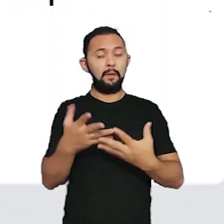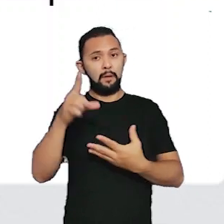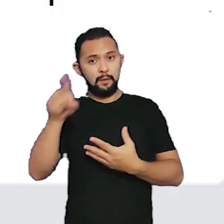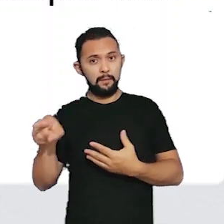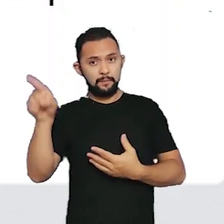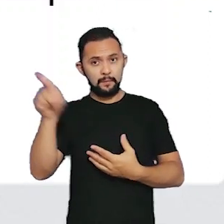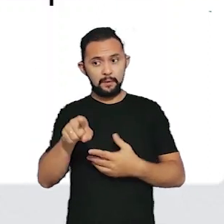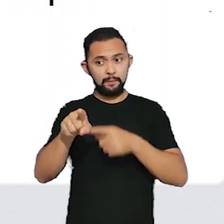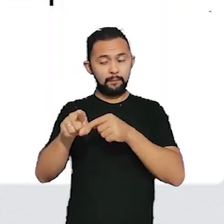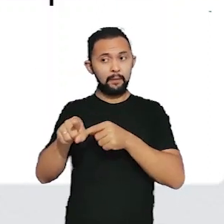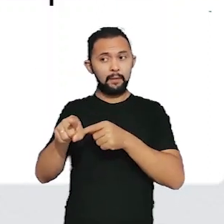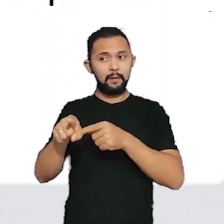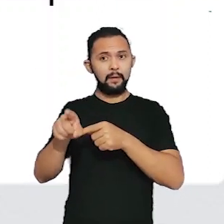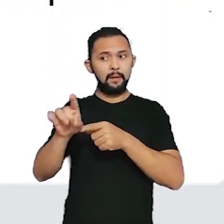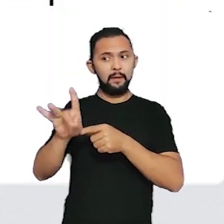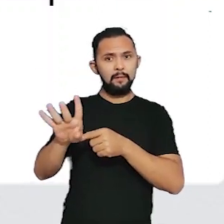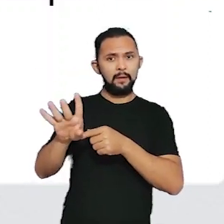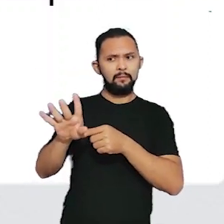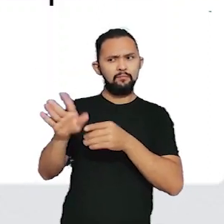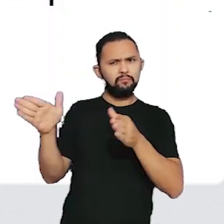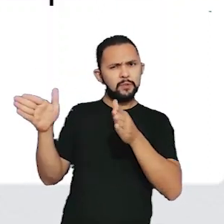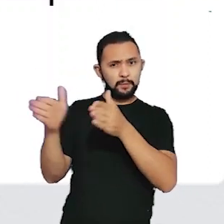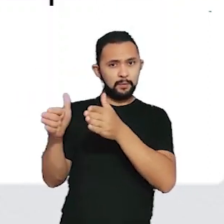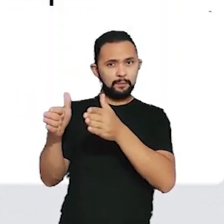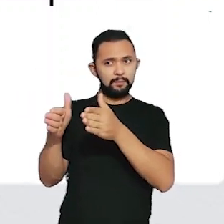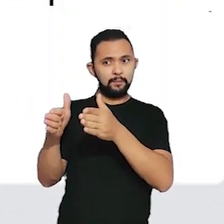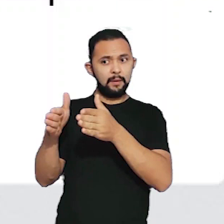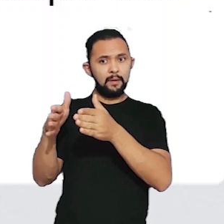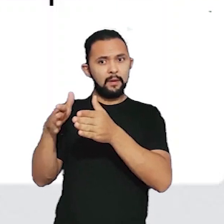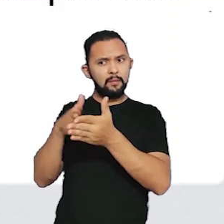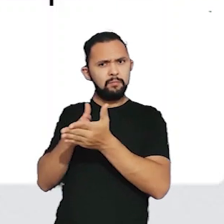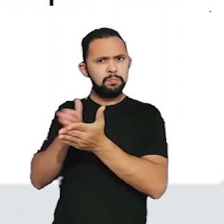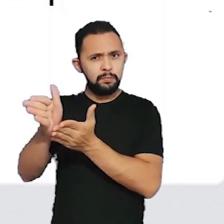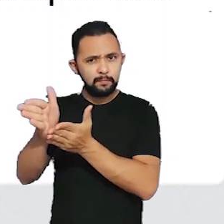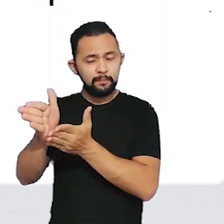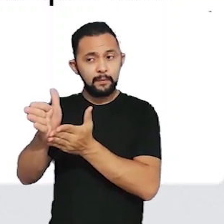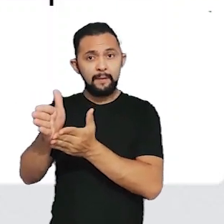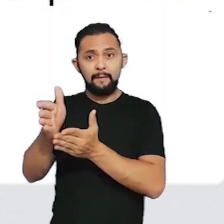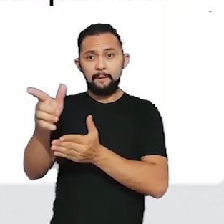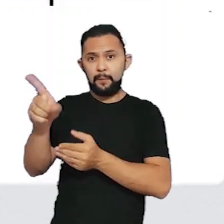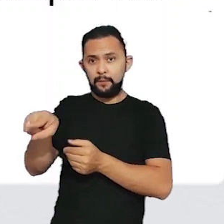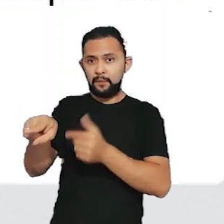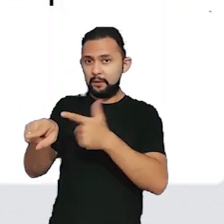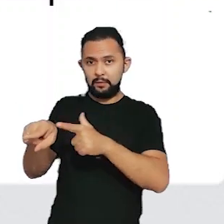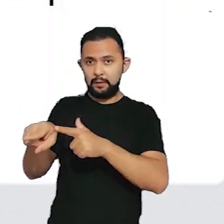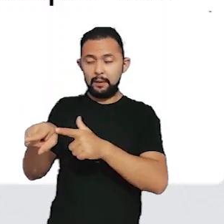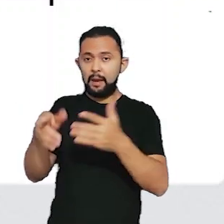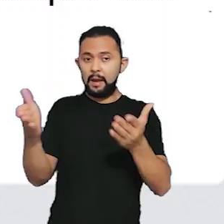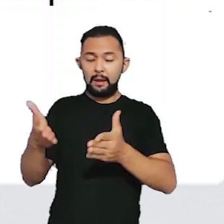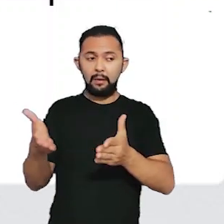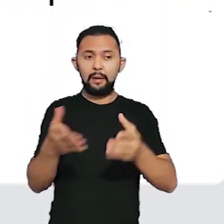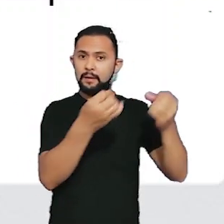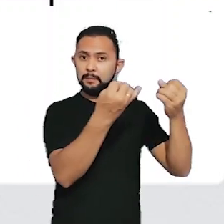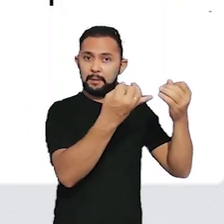explicativa, vai restringir o antecedente e vai vir direto. Não vai ter essa separação da vírgula da oração explicativa.